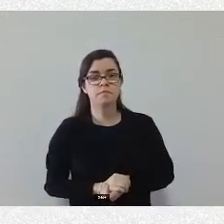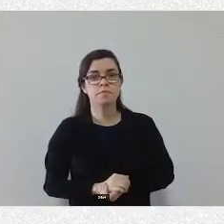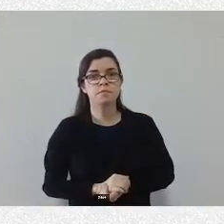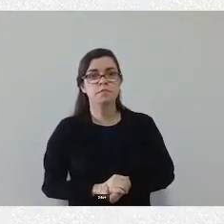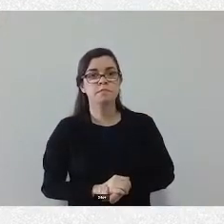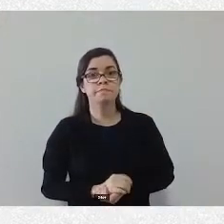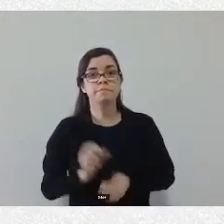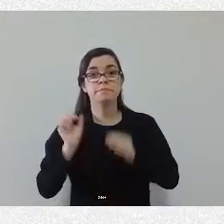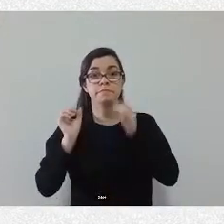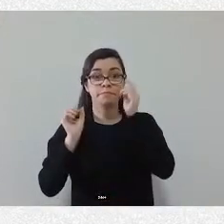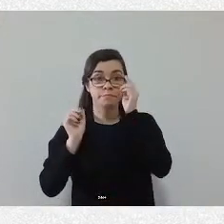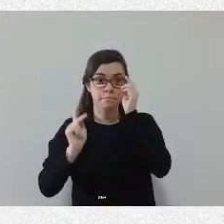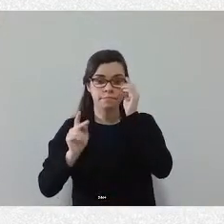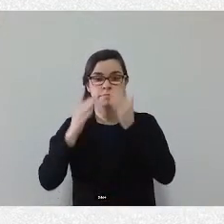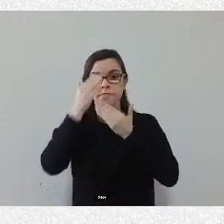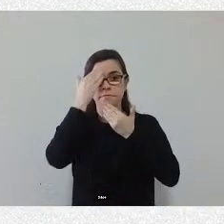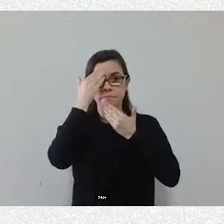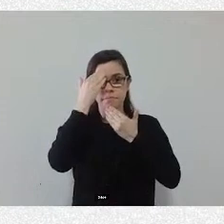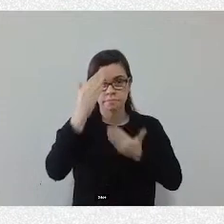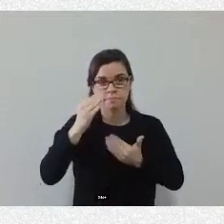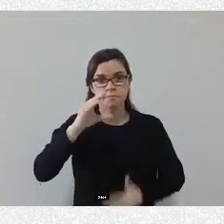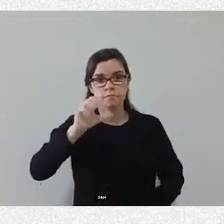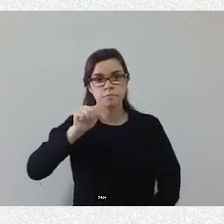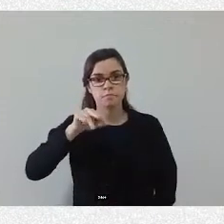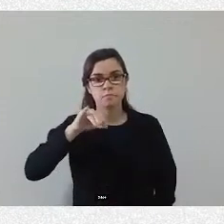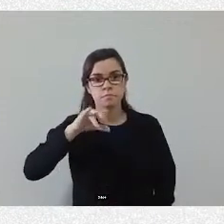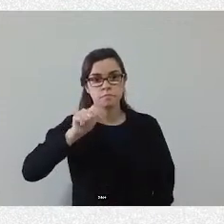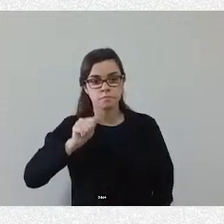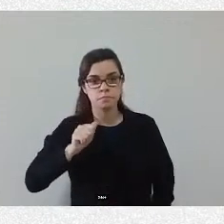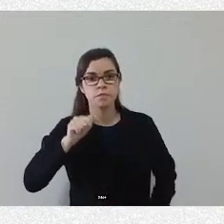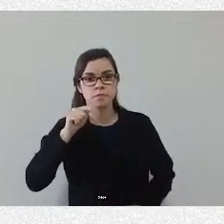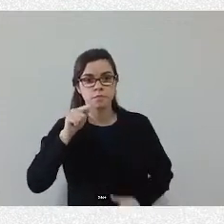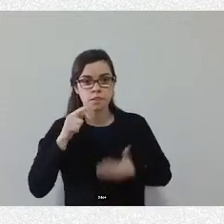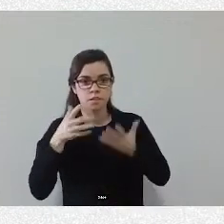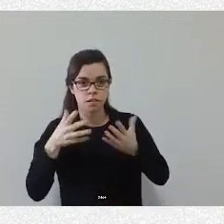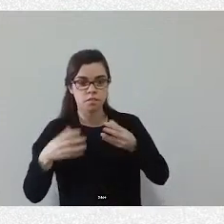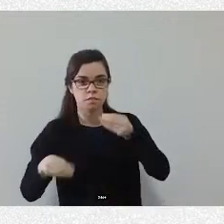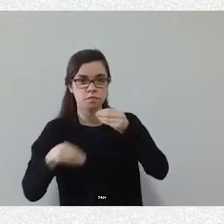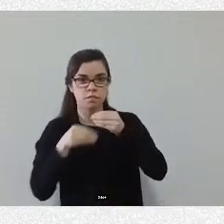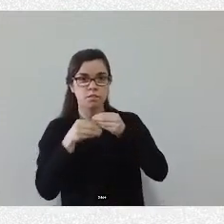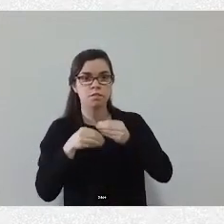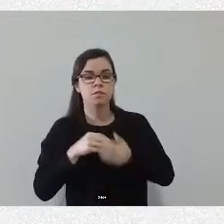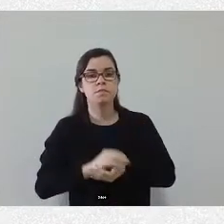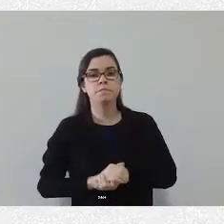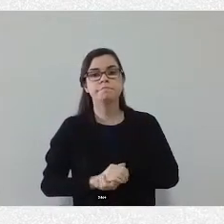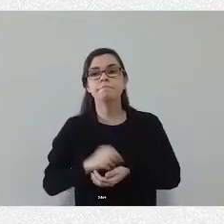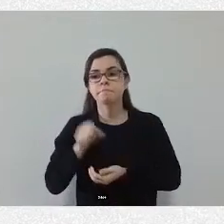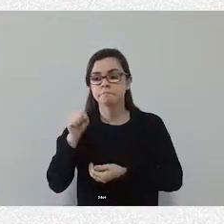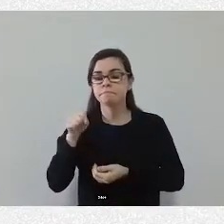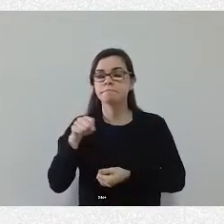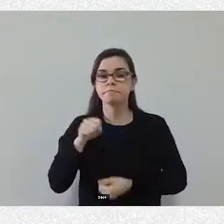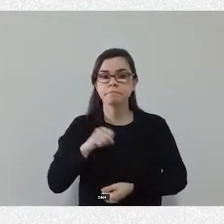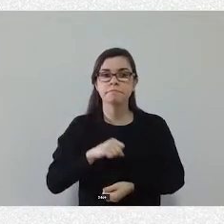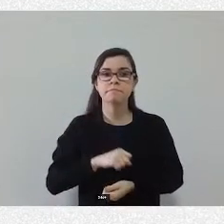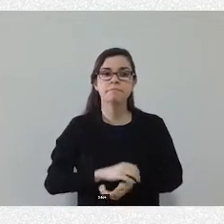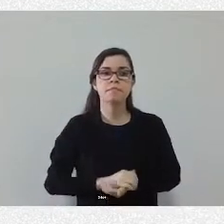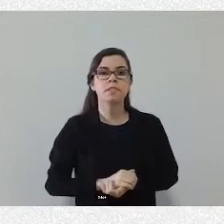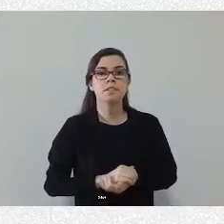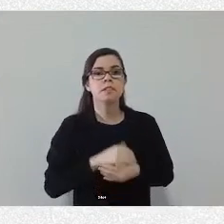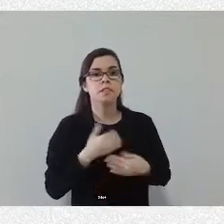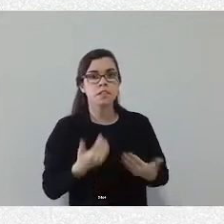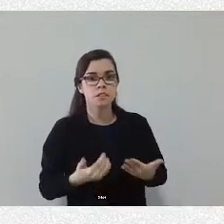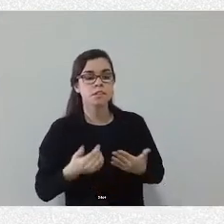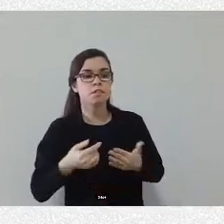Ok, respondido. Obrigado. Camila, está com o microfone, está a câmera aberta, você quer complementar? Sim, na verdade, uma parte da pergunta já havia